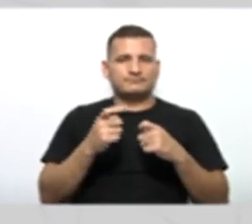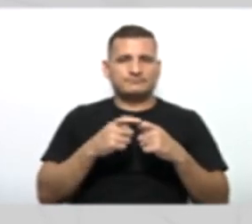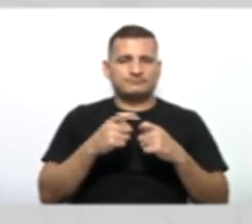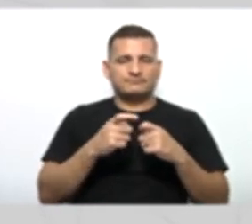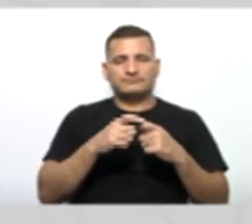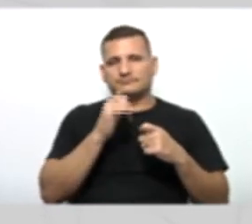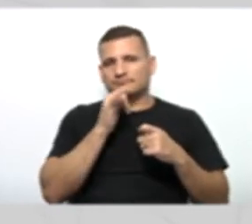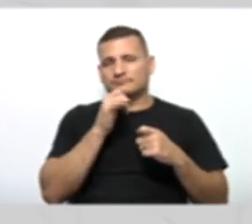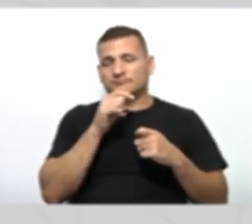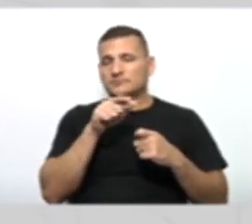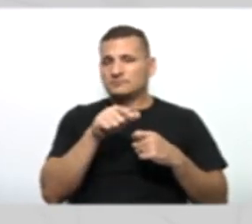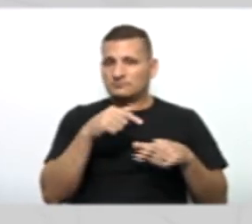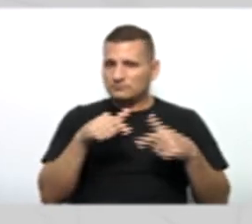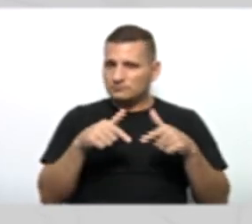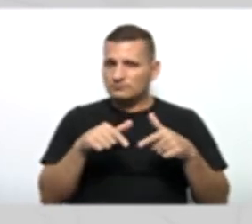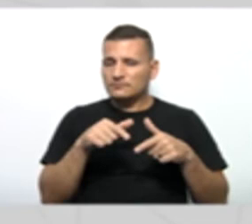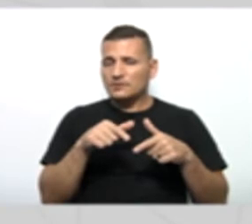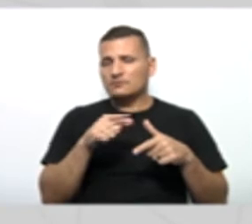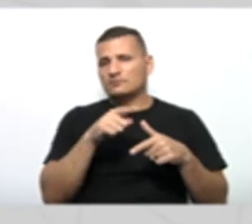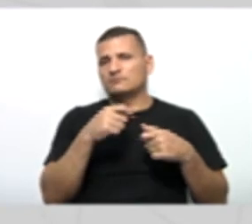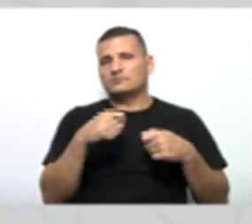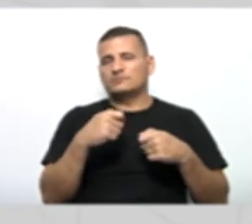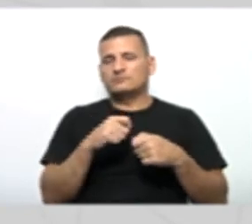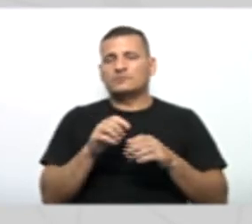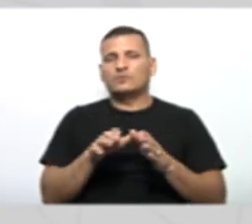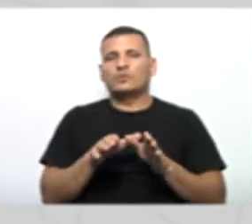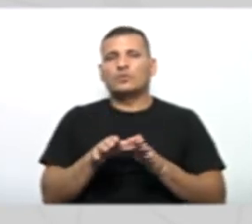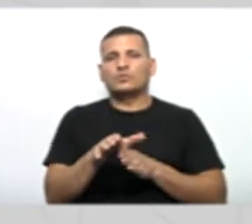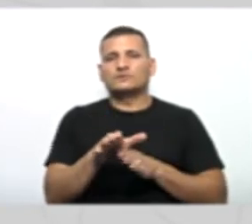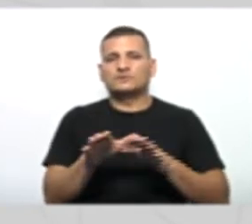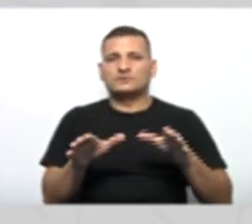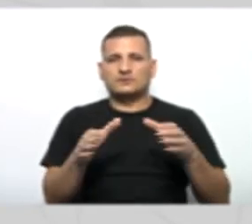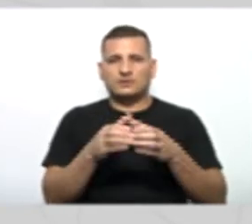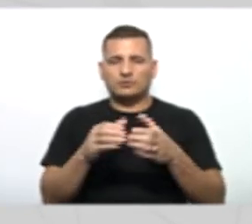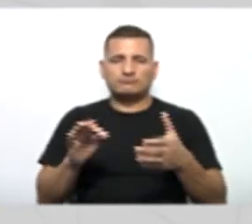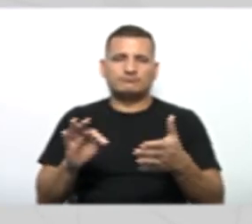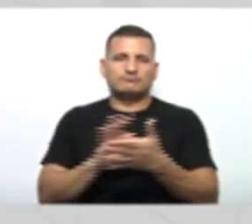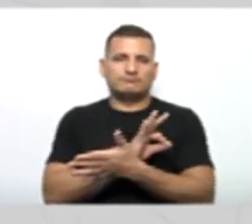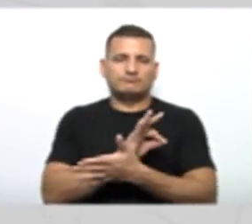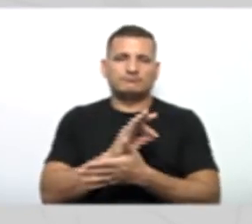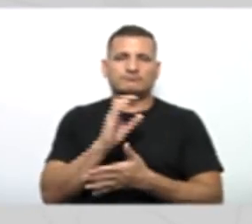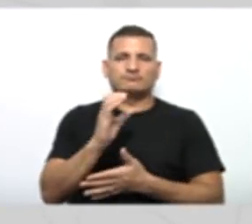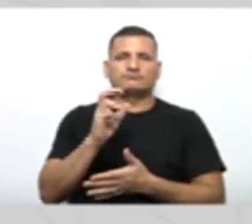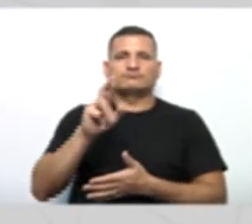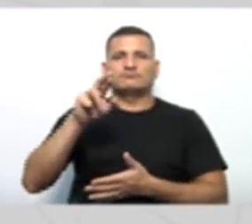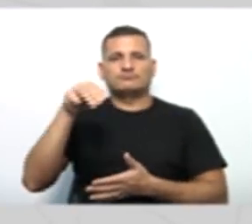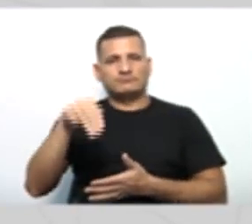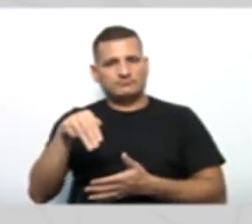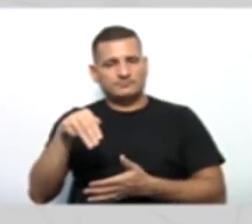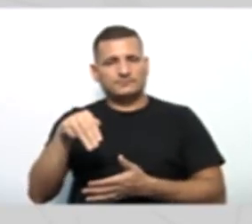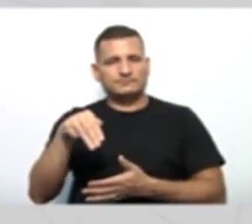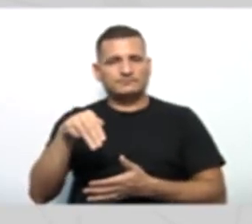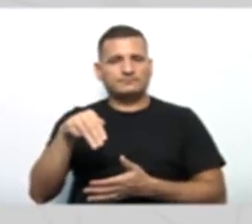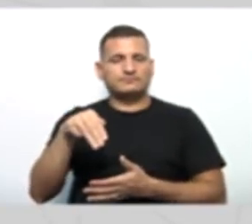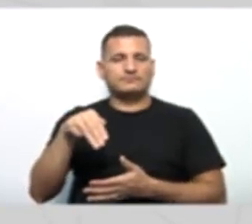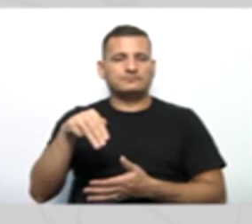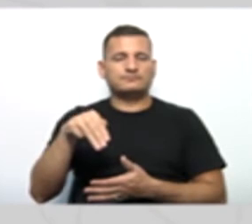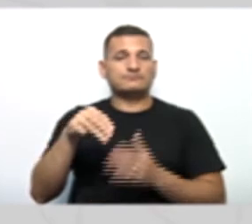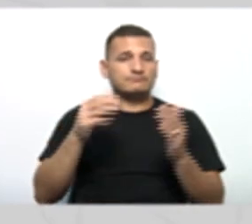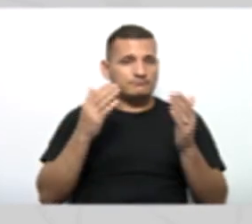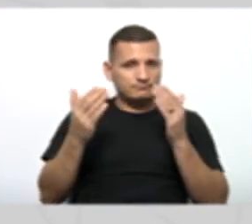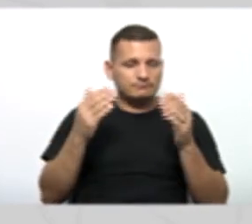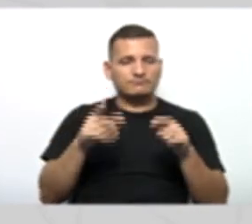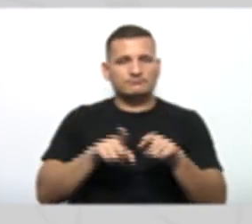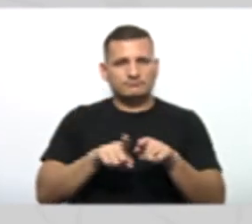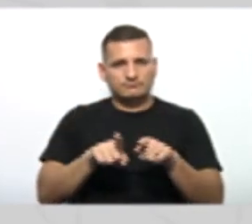que ele possa exercer medicina ele pode e ele deve ser registrado pelo conselho regional de medicina o psicólogo conselho regional